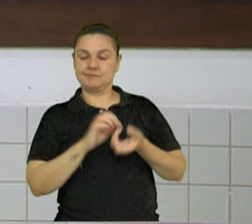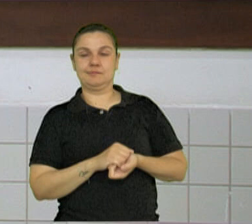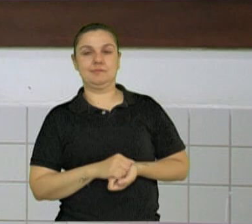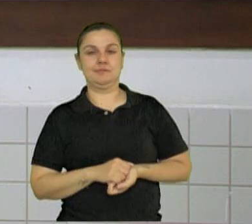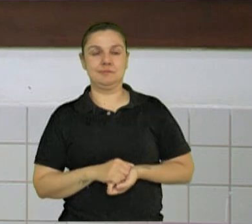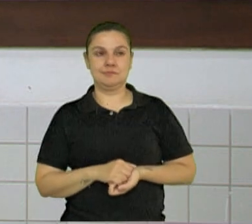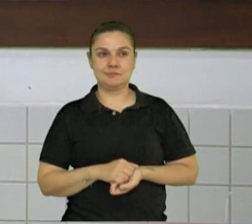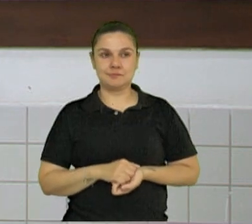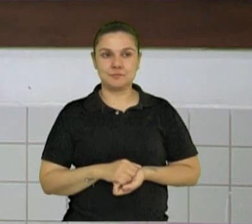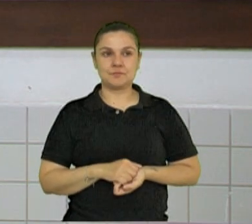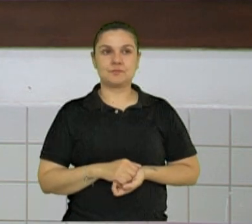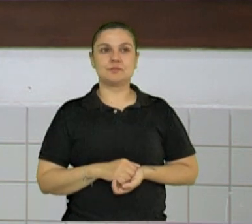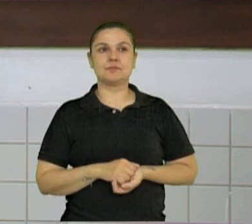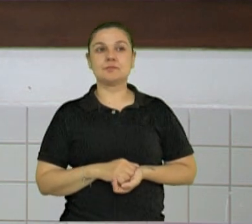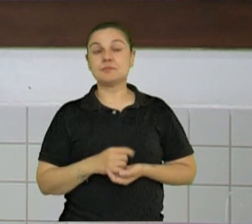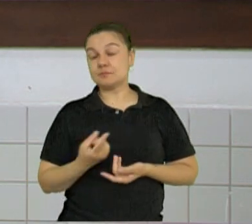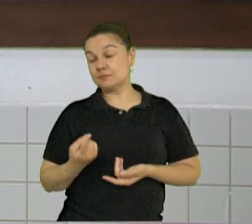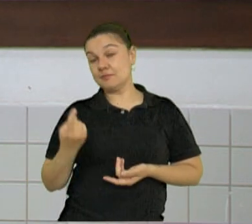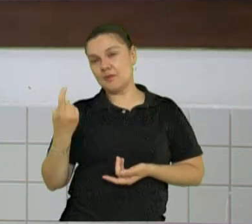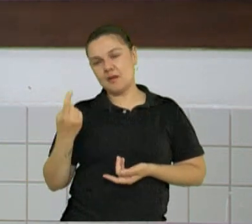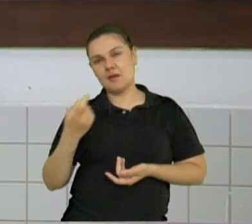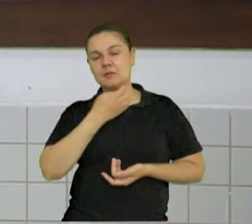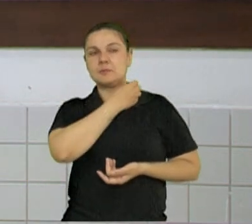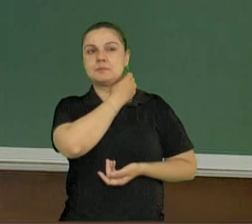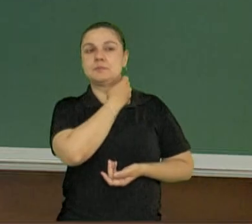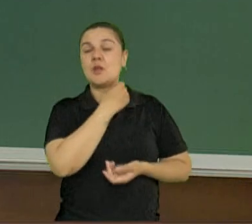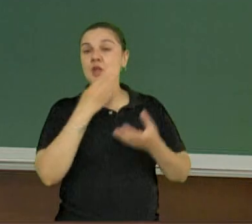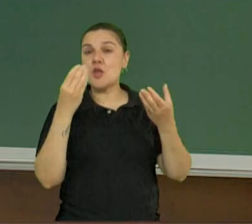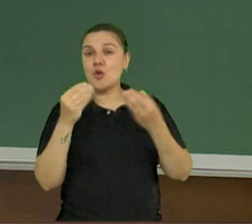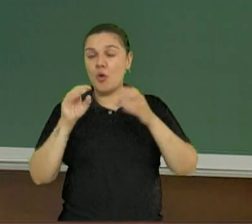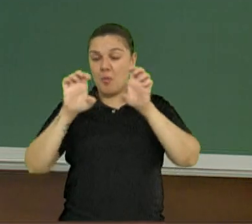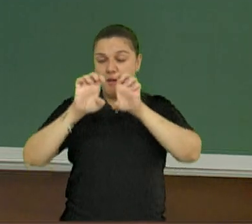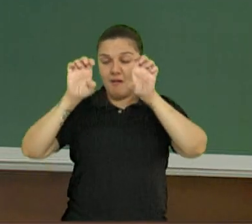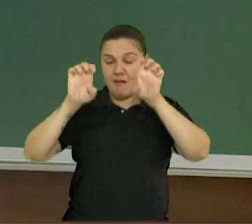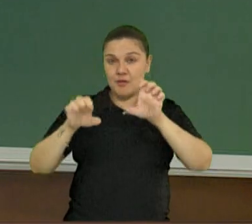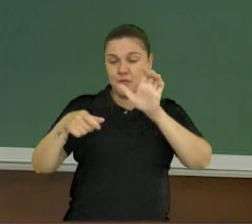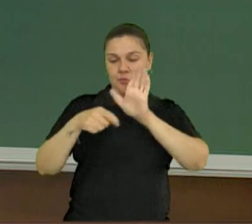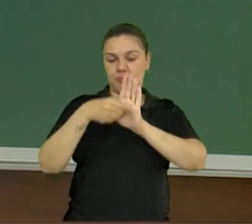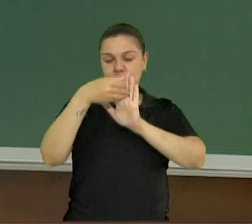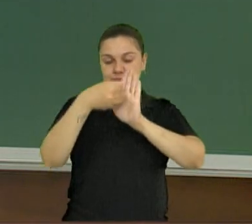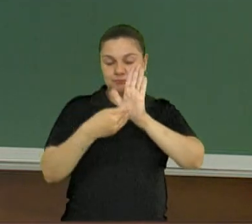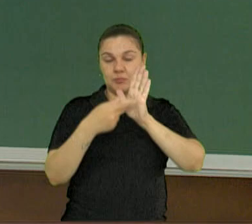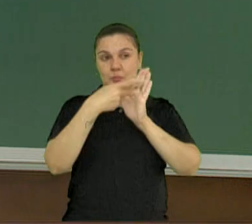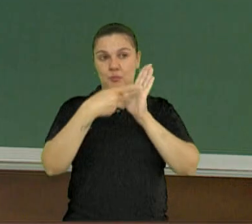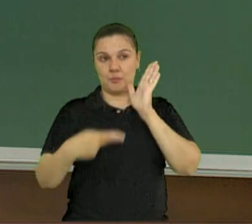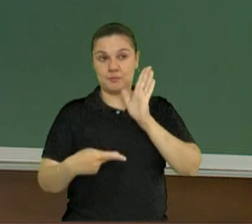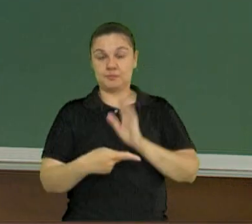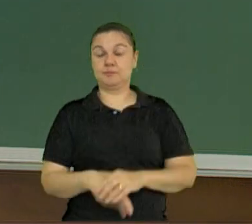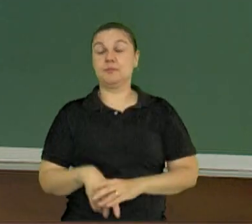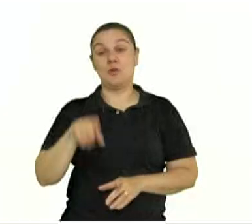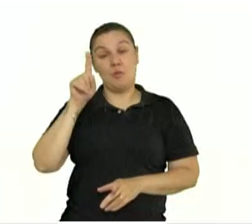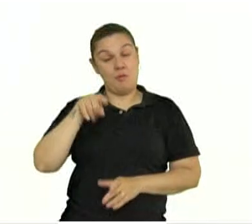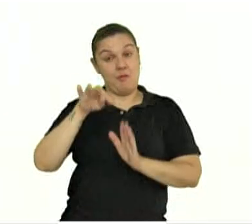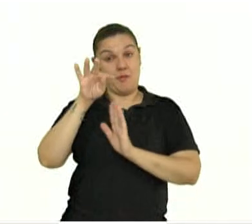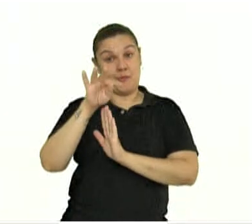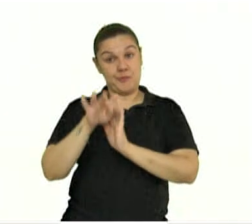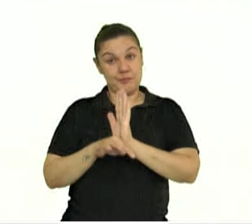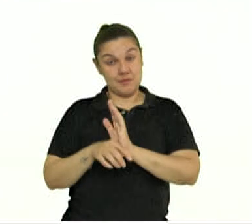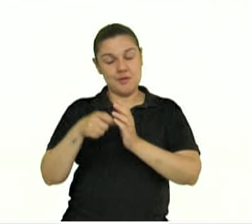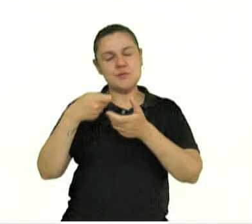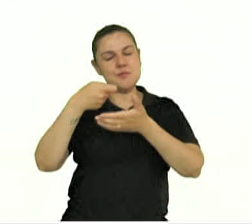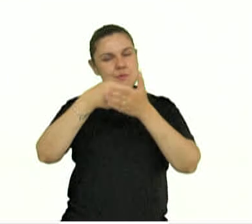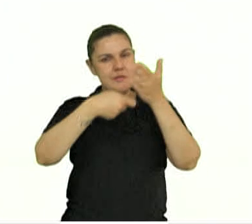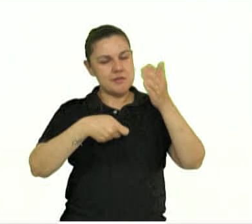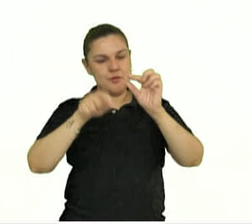nos poemas. E como que é a estrutura de um poema? Olha só, o poema é um gênero textual escrito